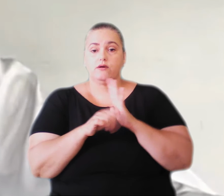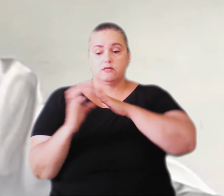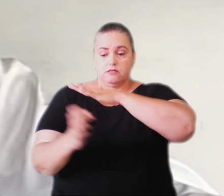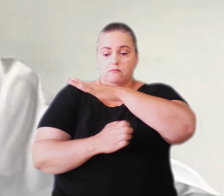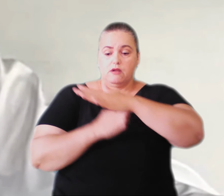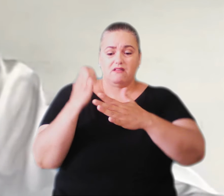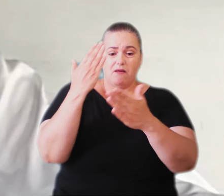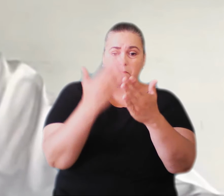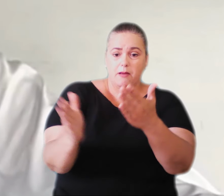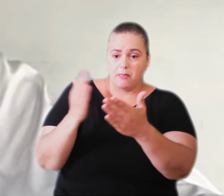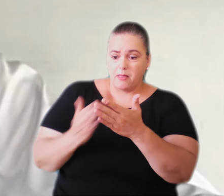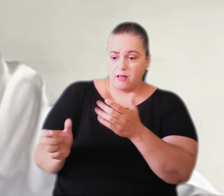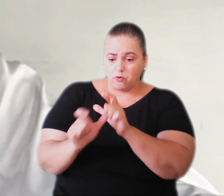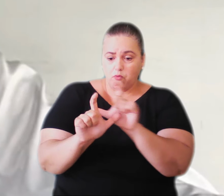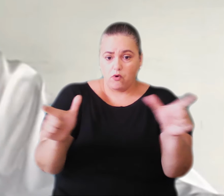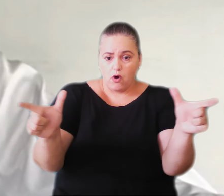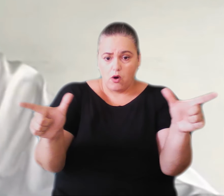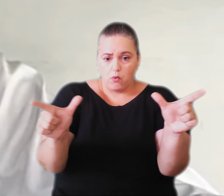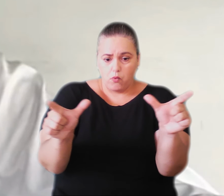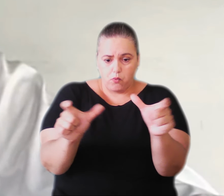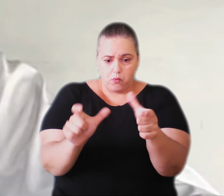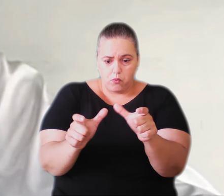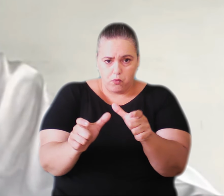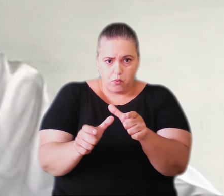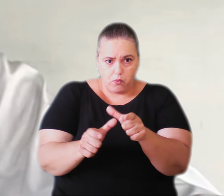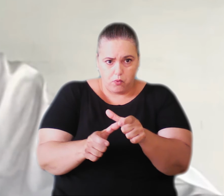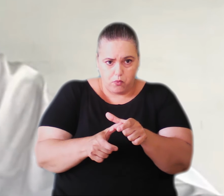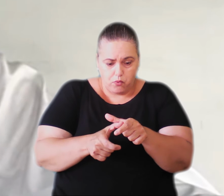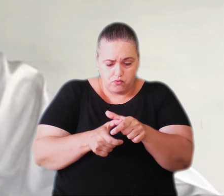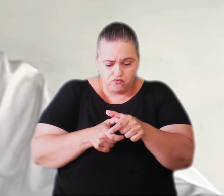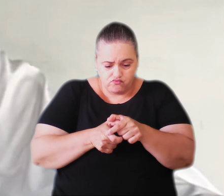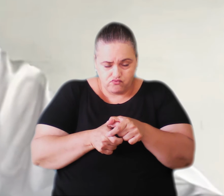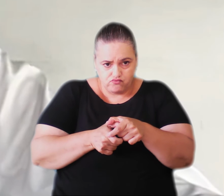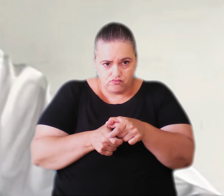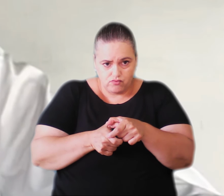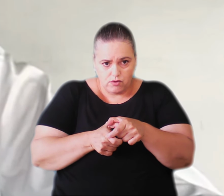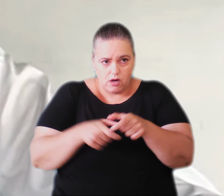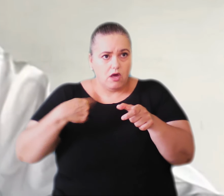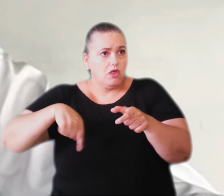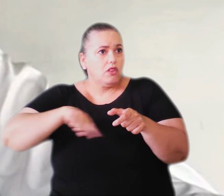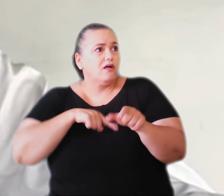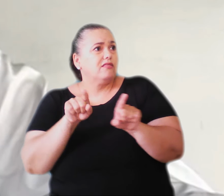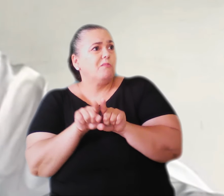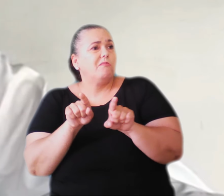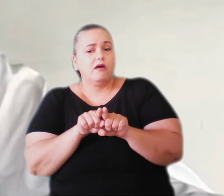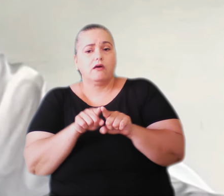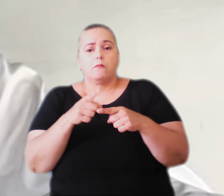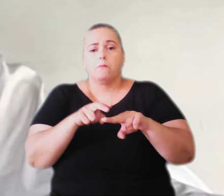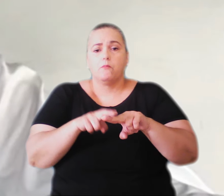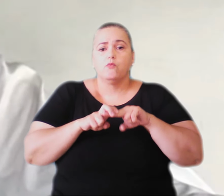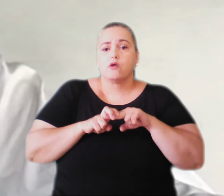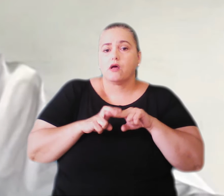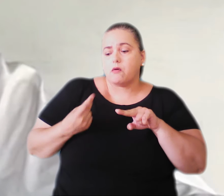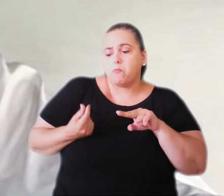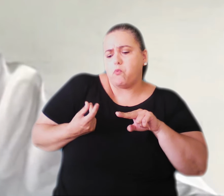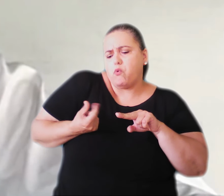perdendo espaço, infelizmente foram perdendo espaço, e nós também, até pelo custo